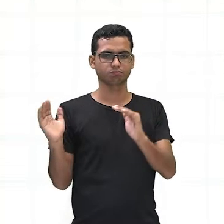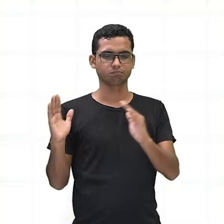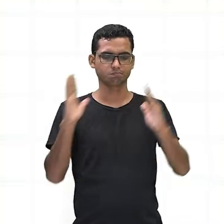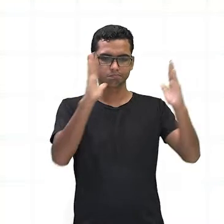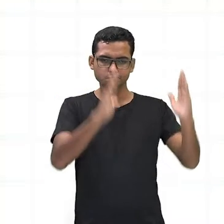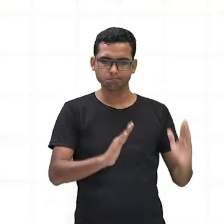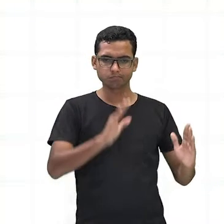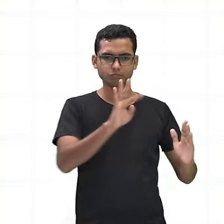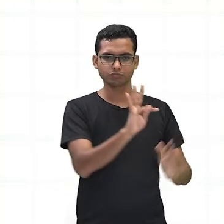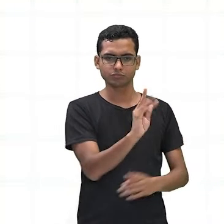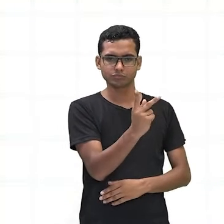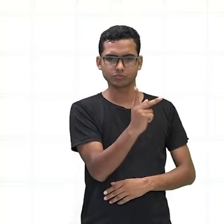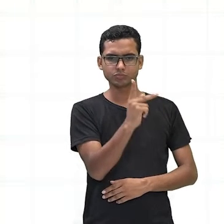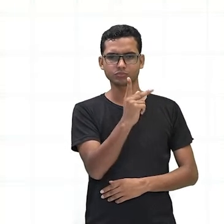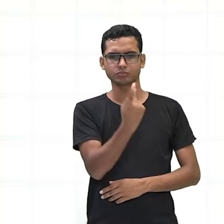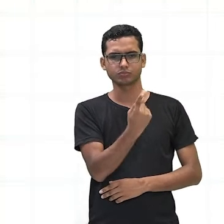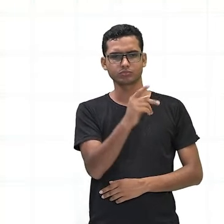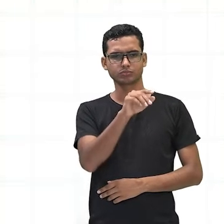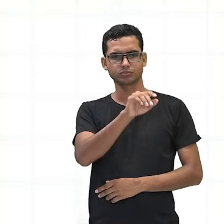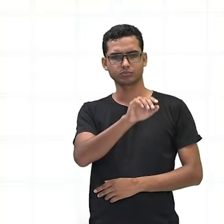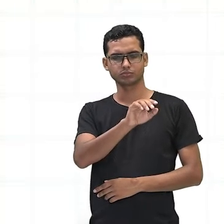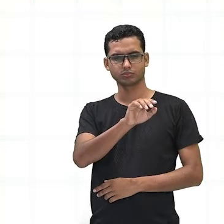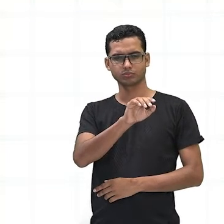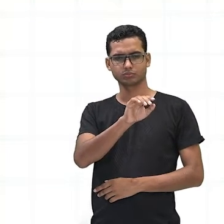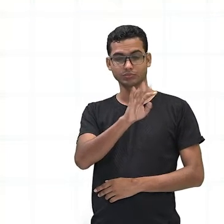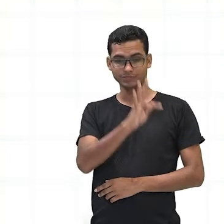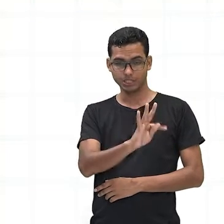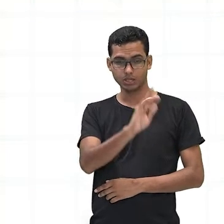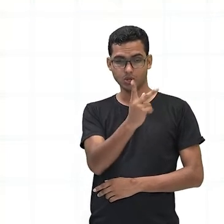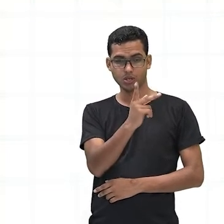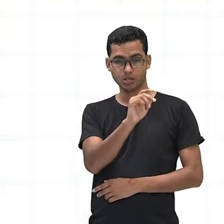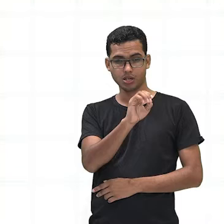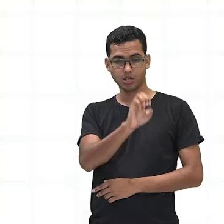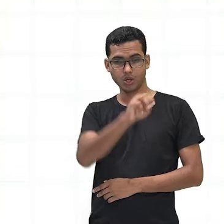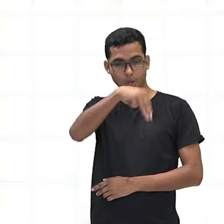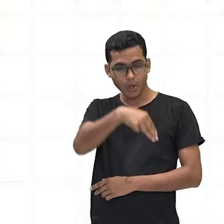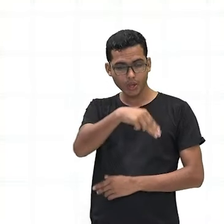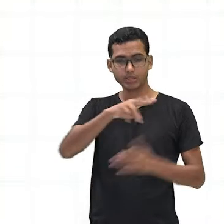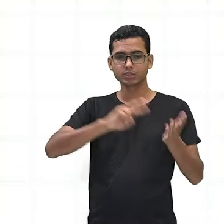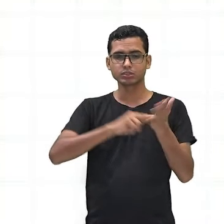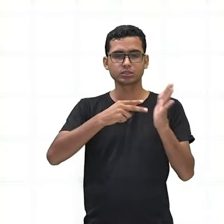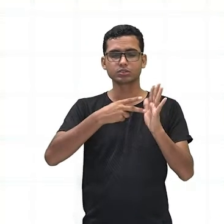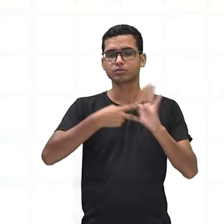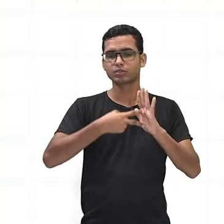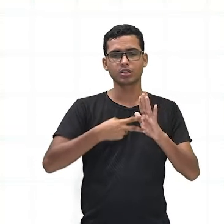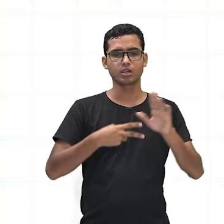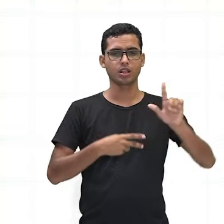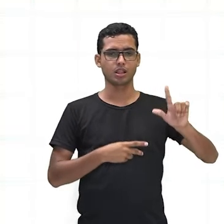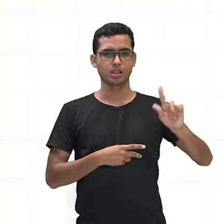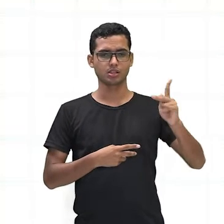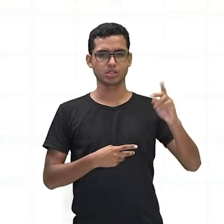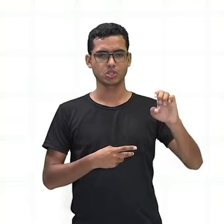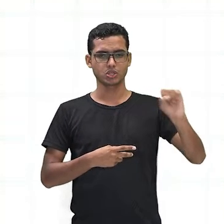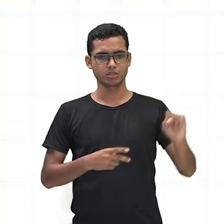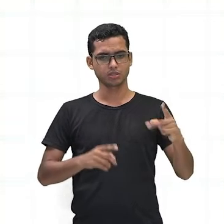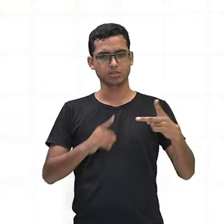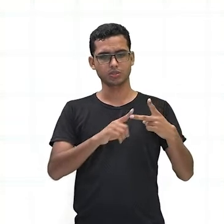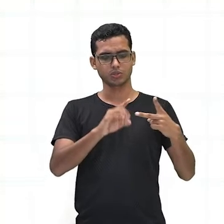que significa lhes, os, as. Lhes, os,